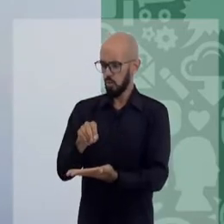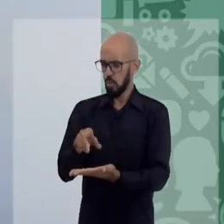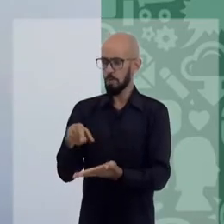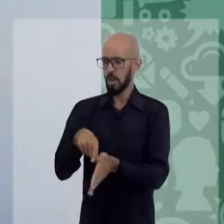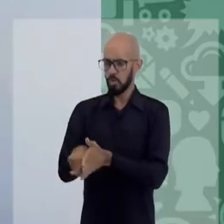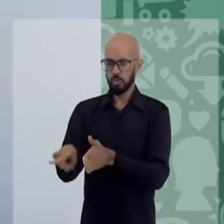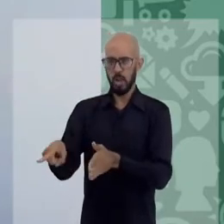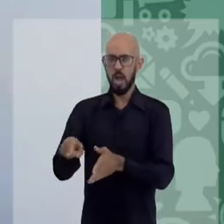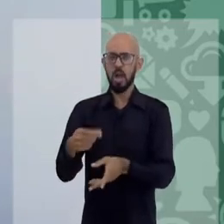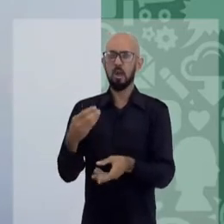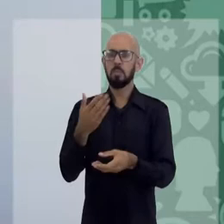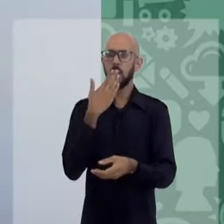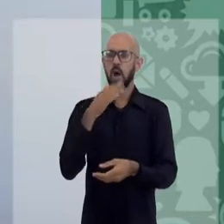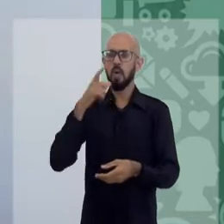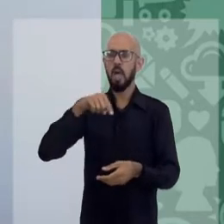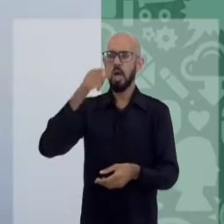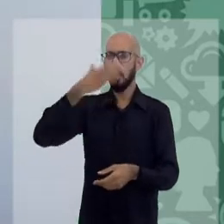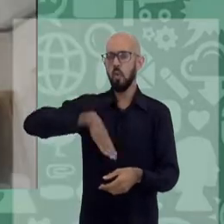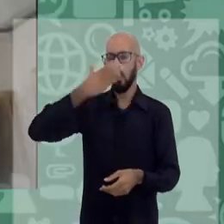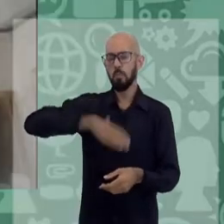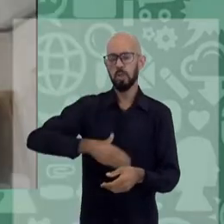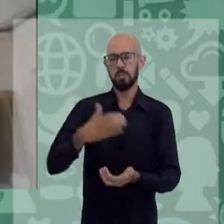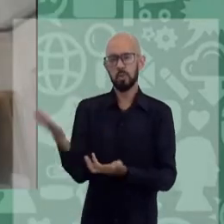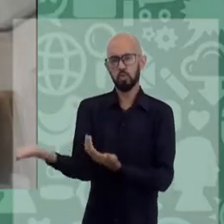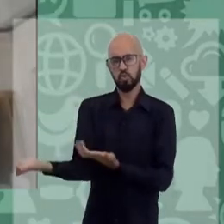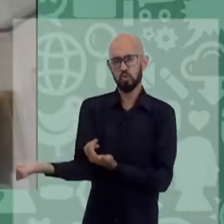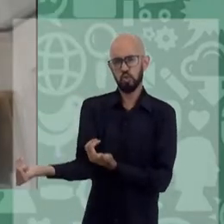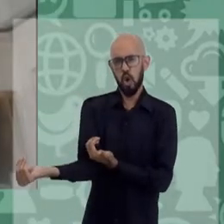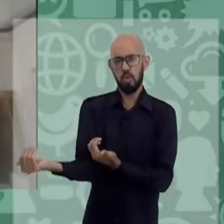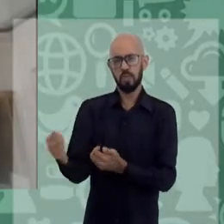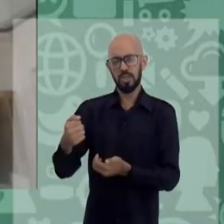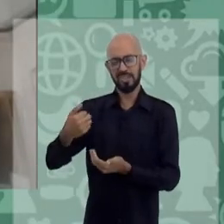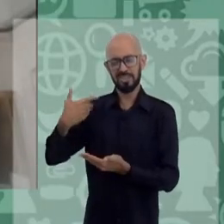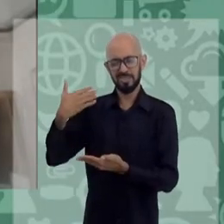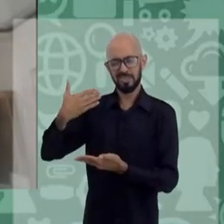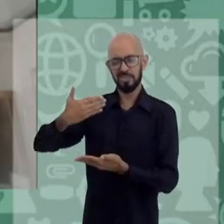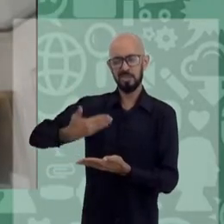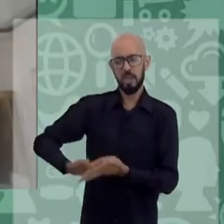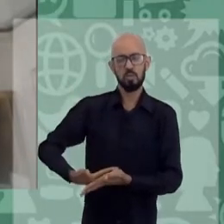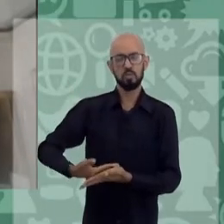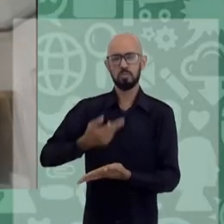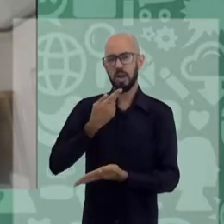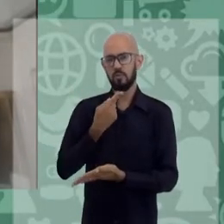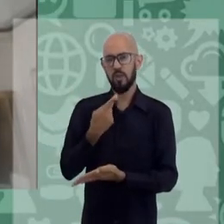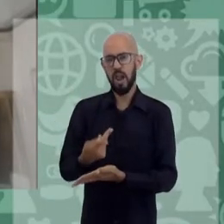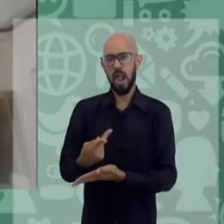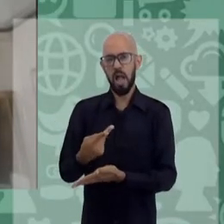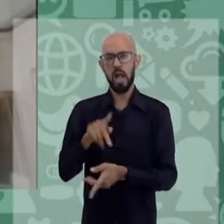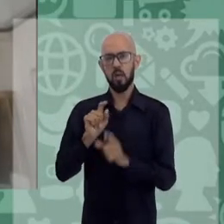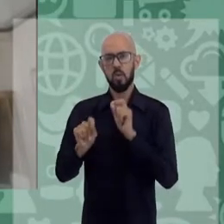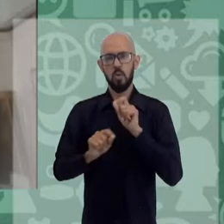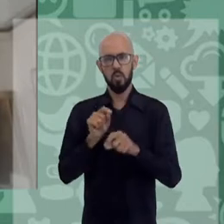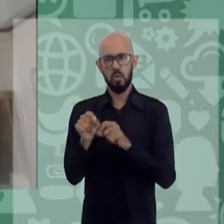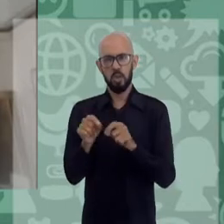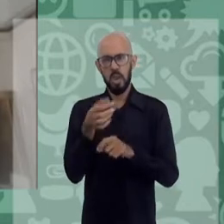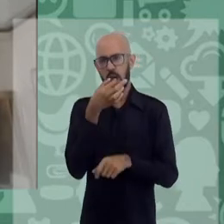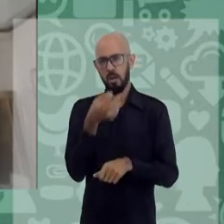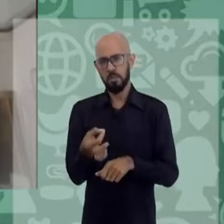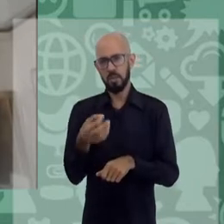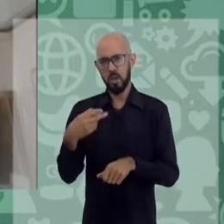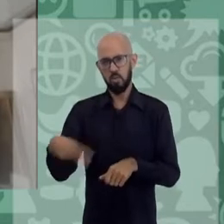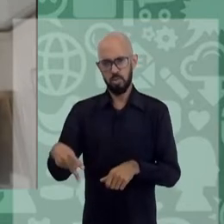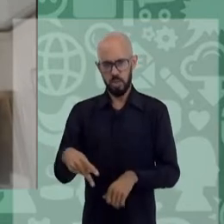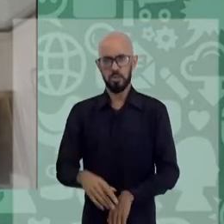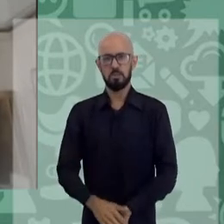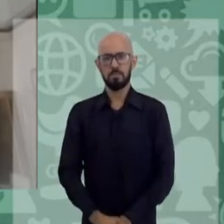consegue observar desse comportamento do jovem ao longo desses últimos anos para expressar a